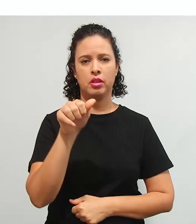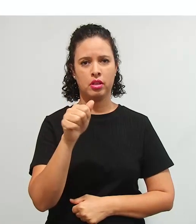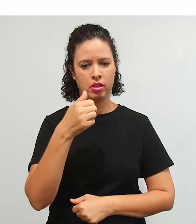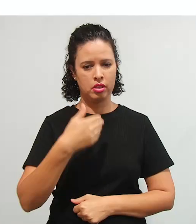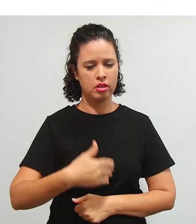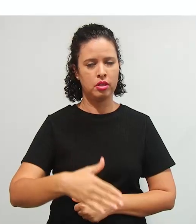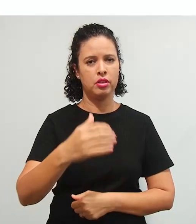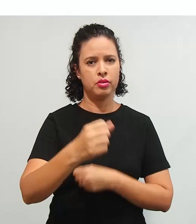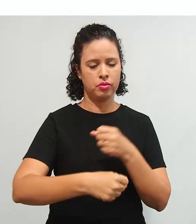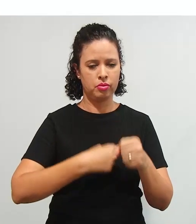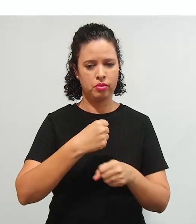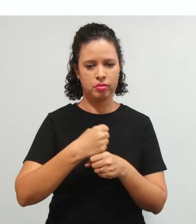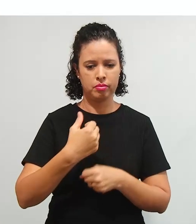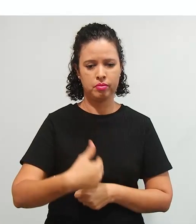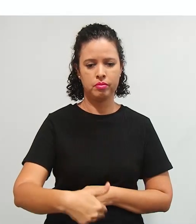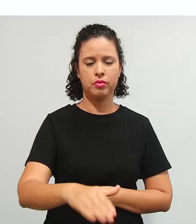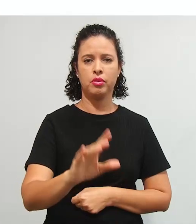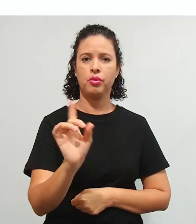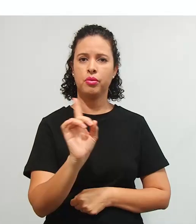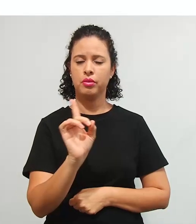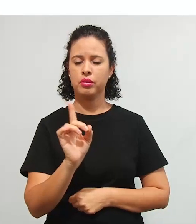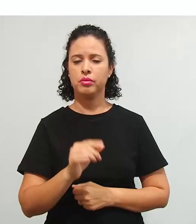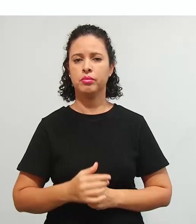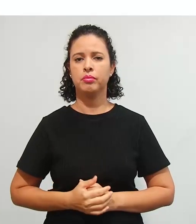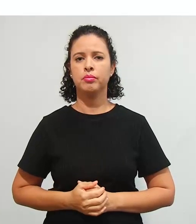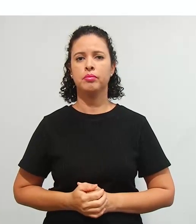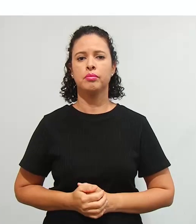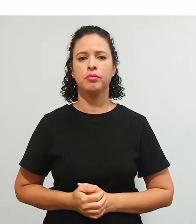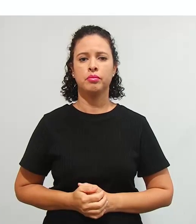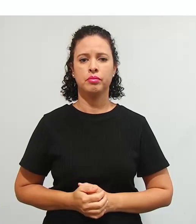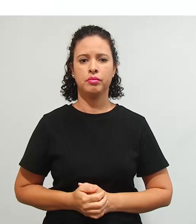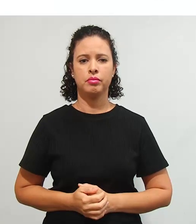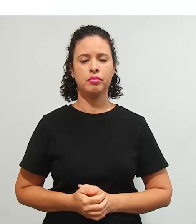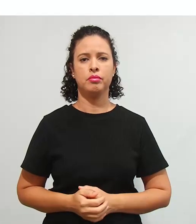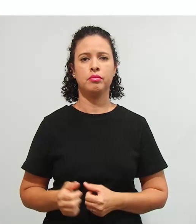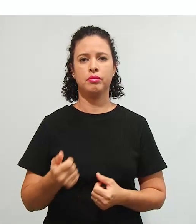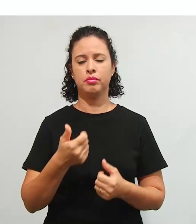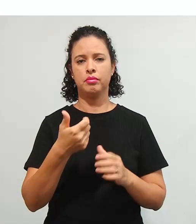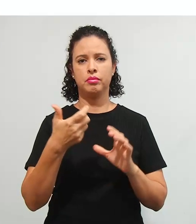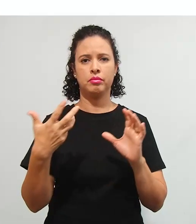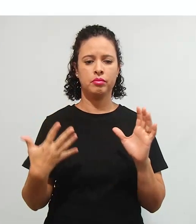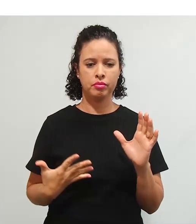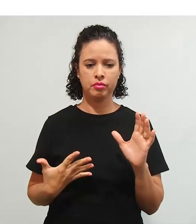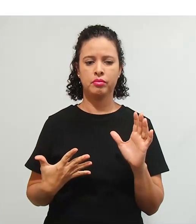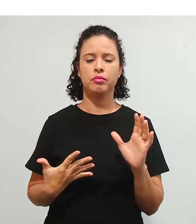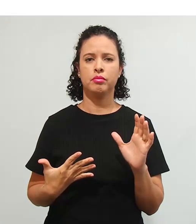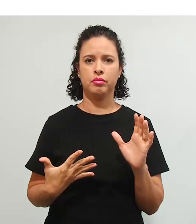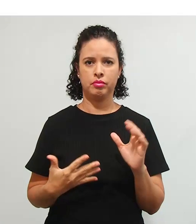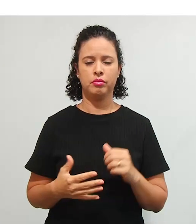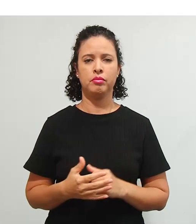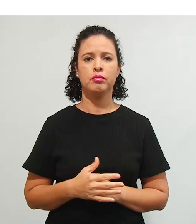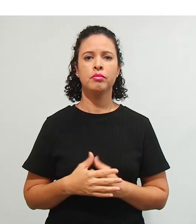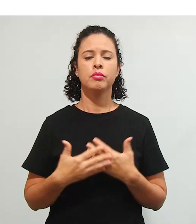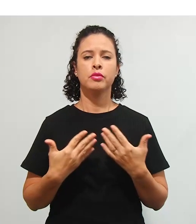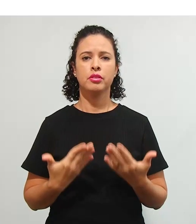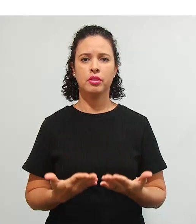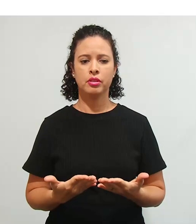corrente, se não é, certo? Então, essa aqui é a classificação da Receita.